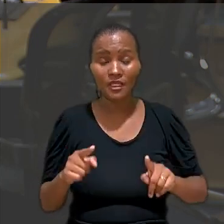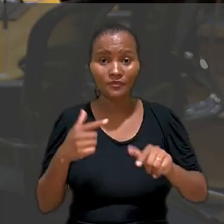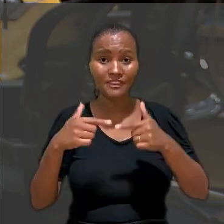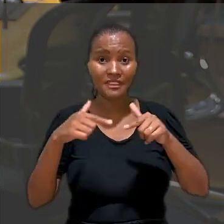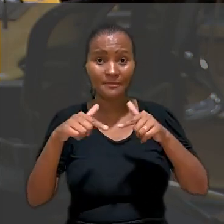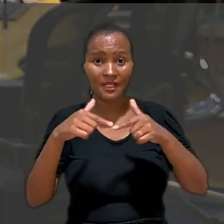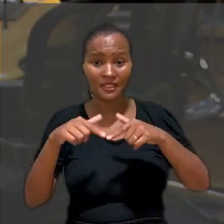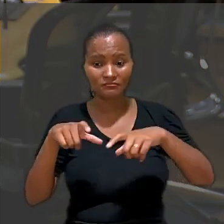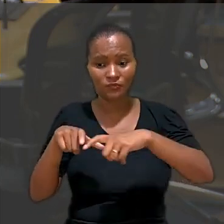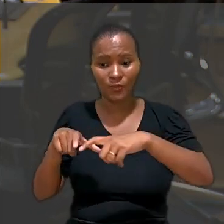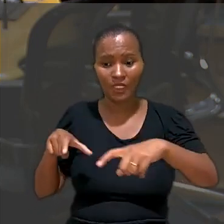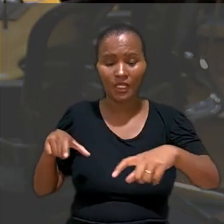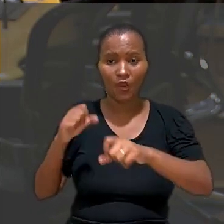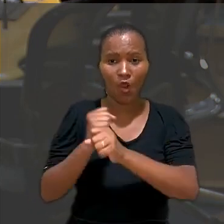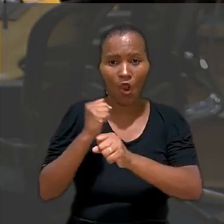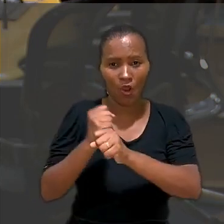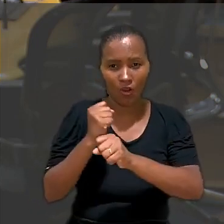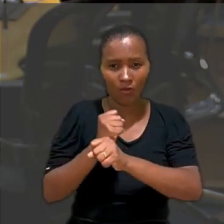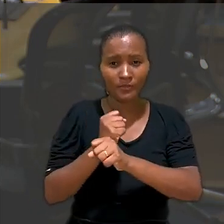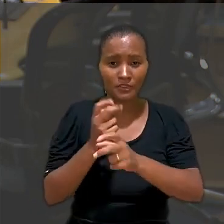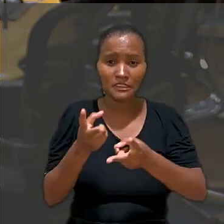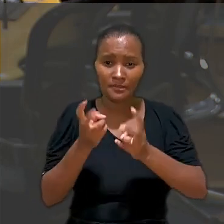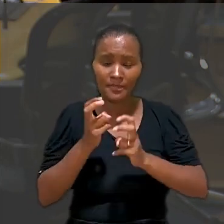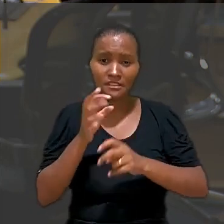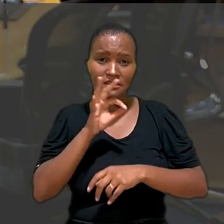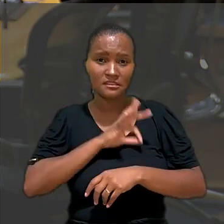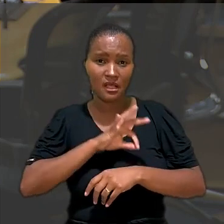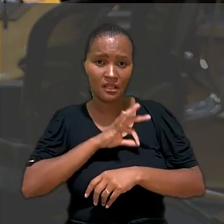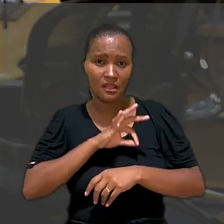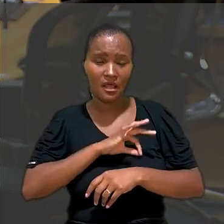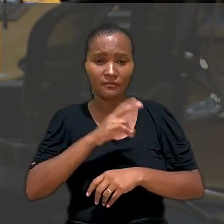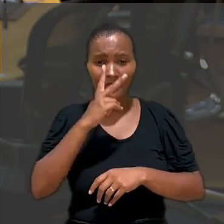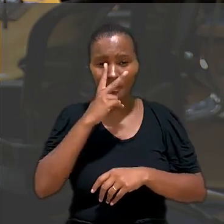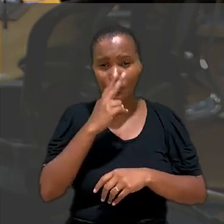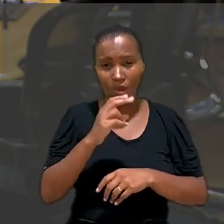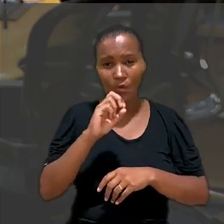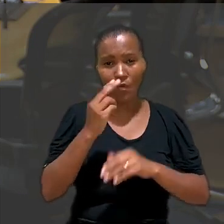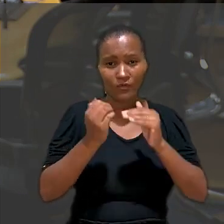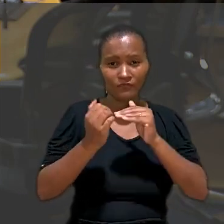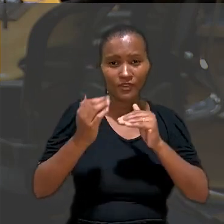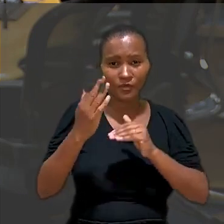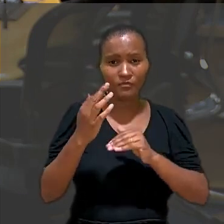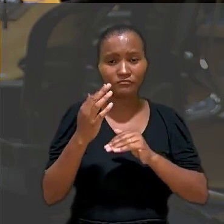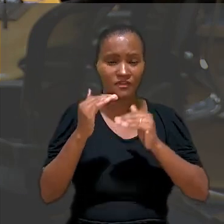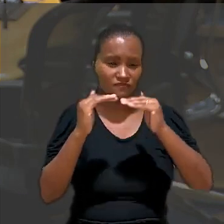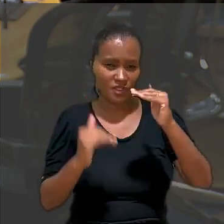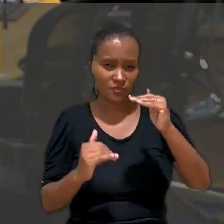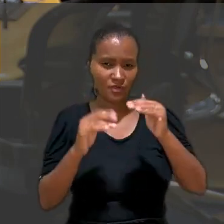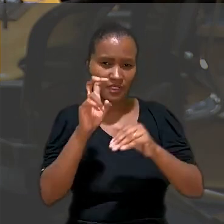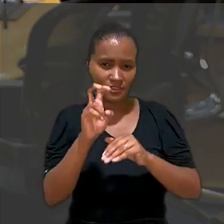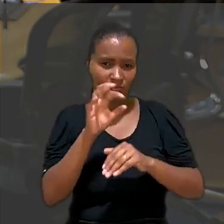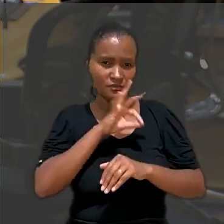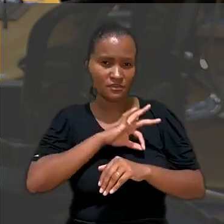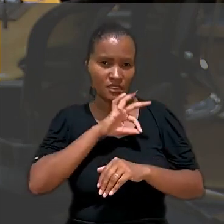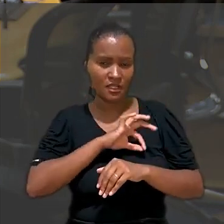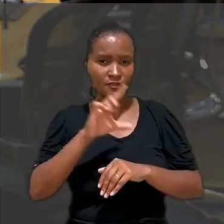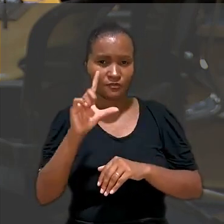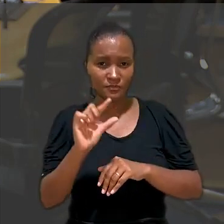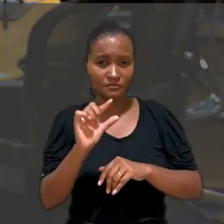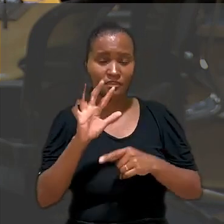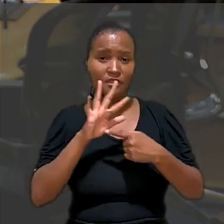que trabalhassem no canteiro de obra, recebessem salário igual ou inferior a 5 salários mínimos e